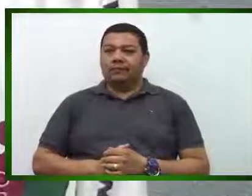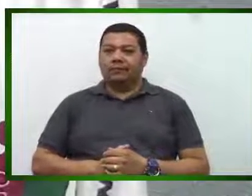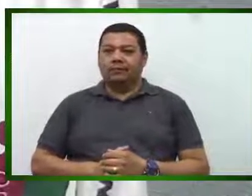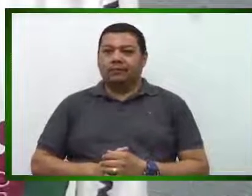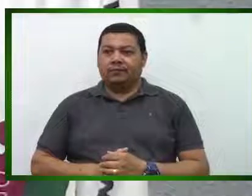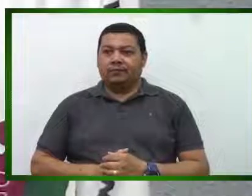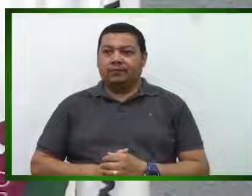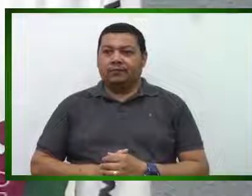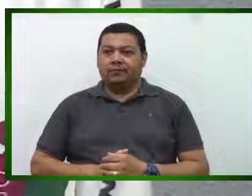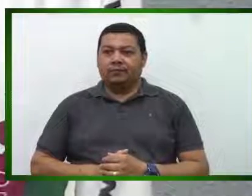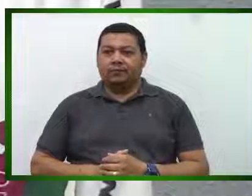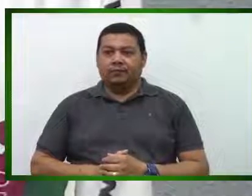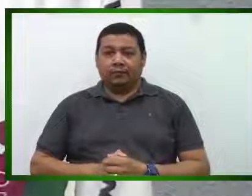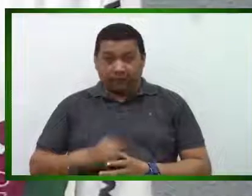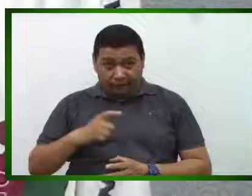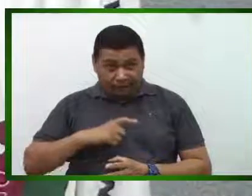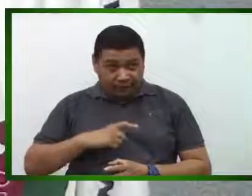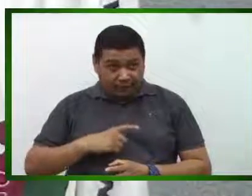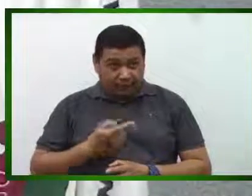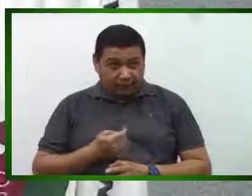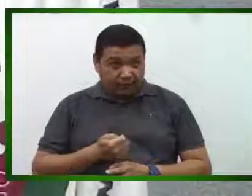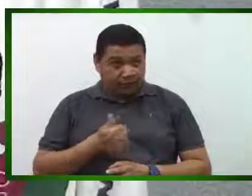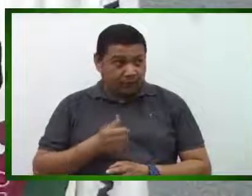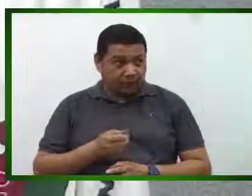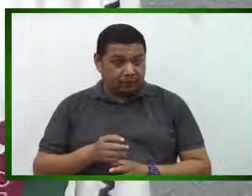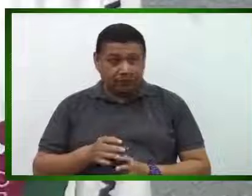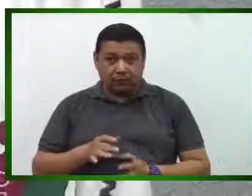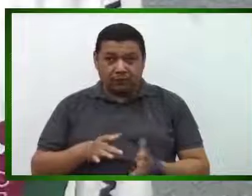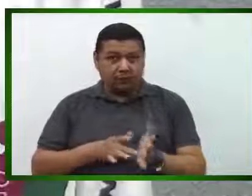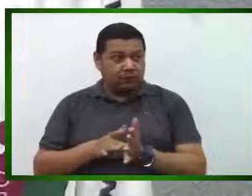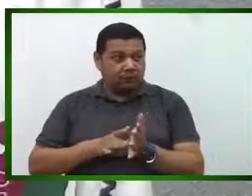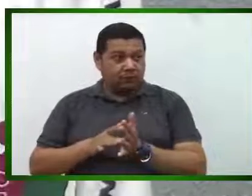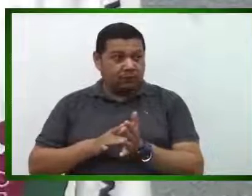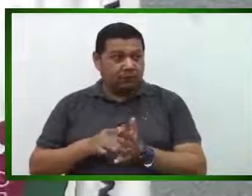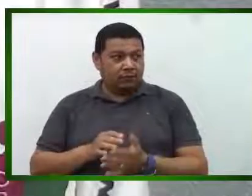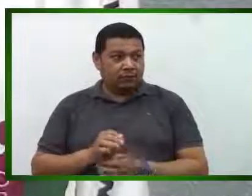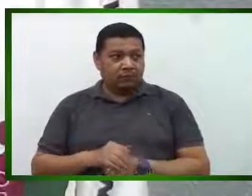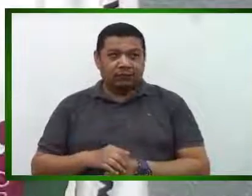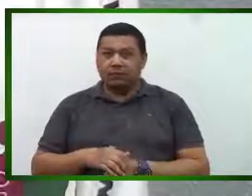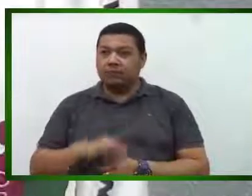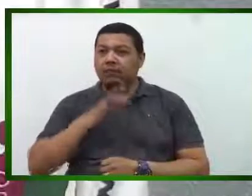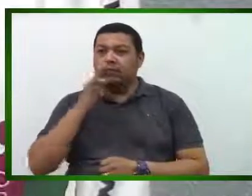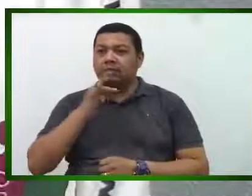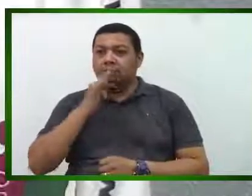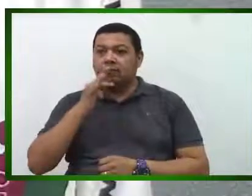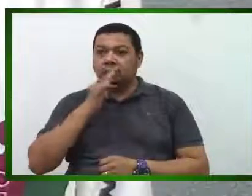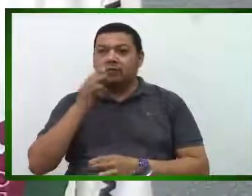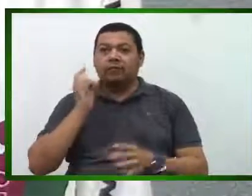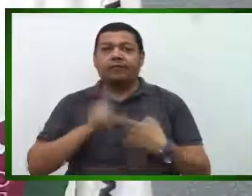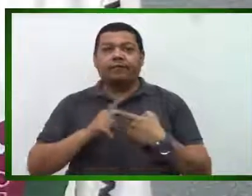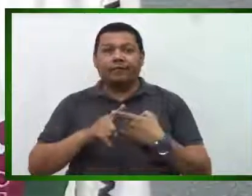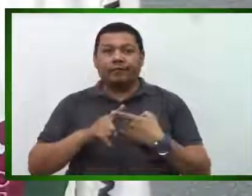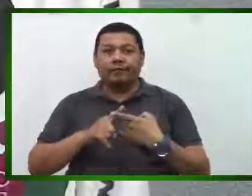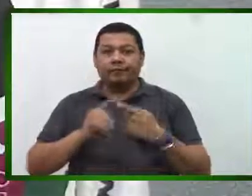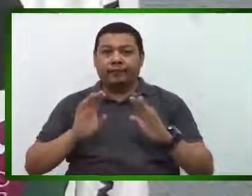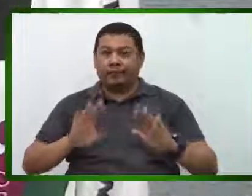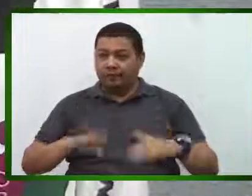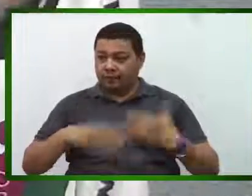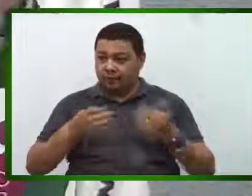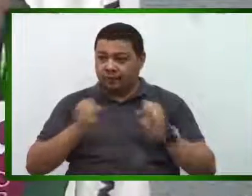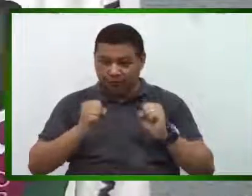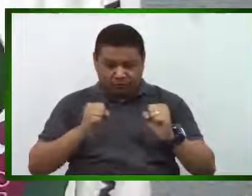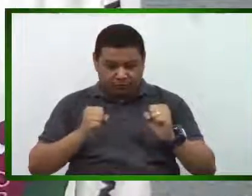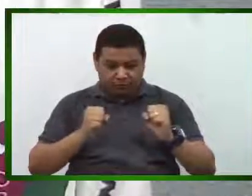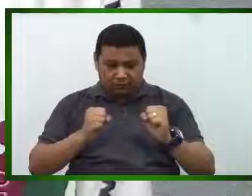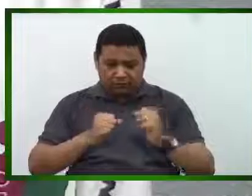escondida atrás de faces, que você passa a conhecer uma pessoa a partir do momento que entrega o poder